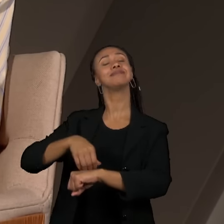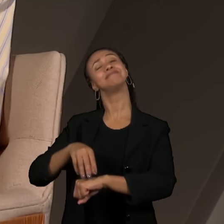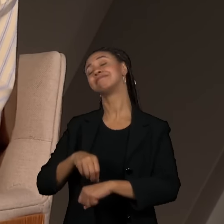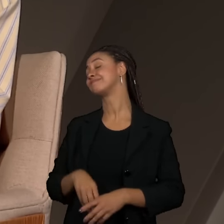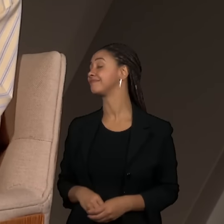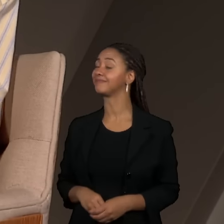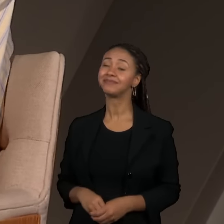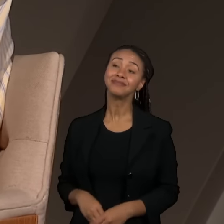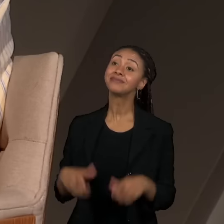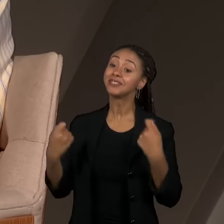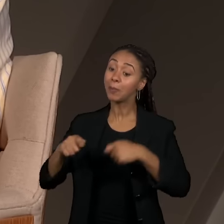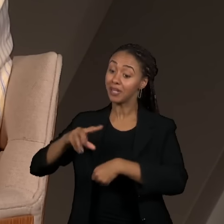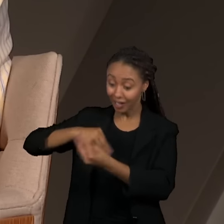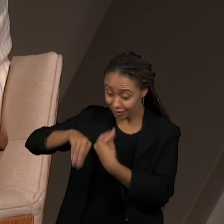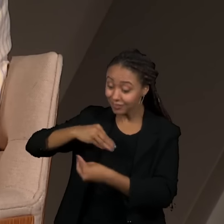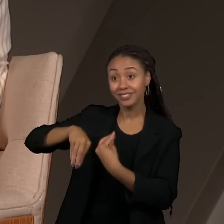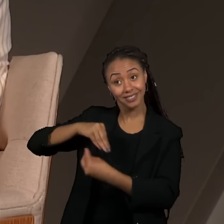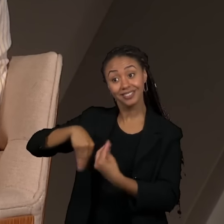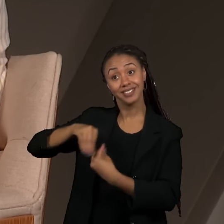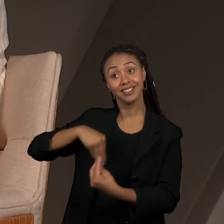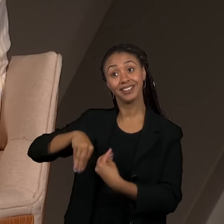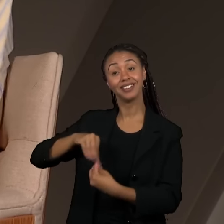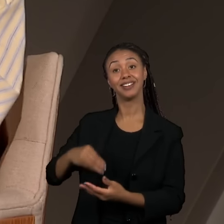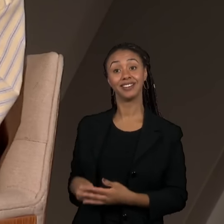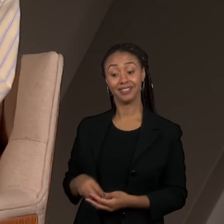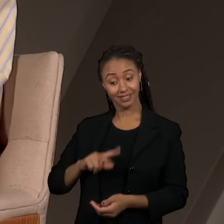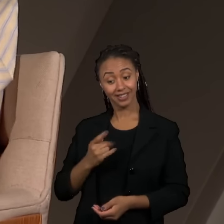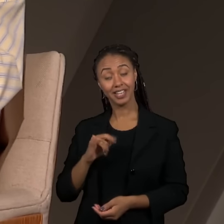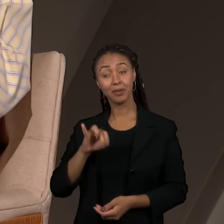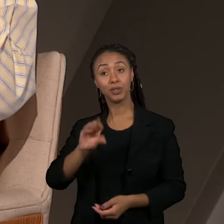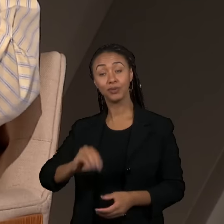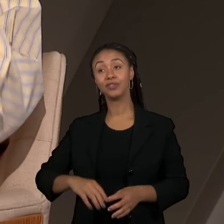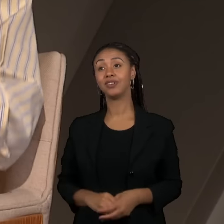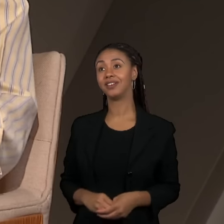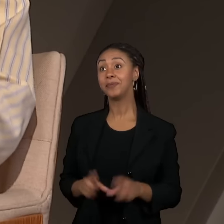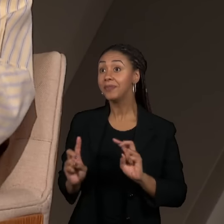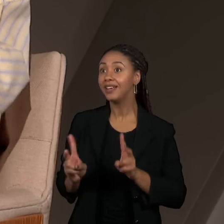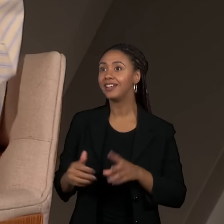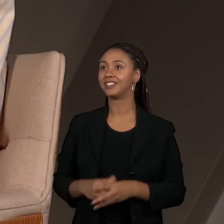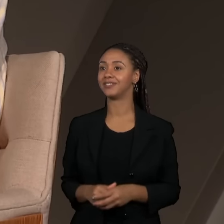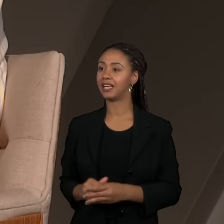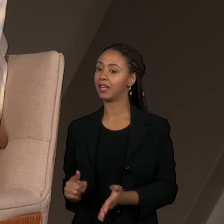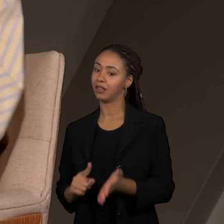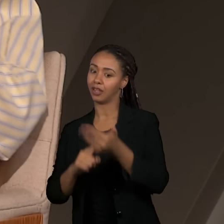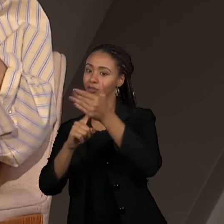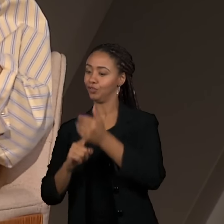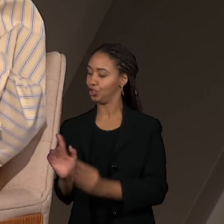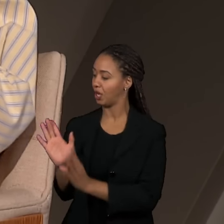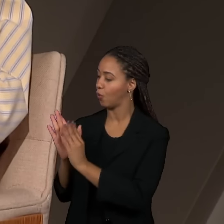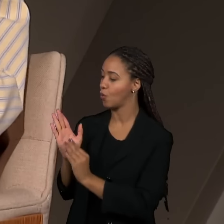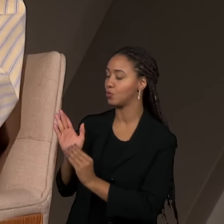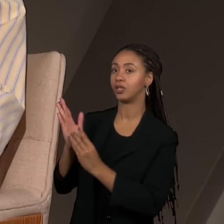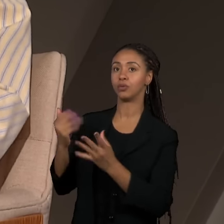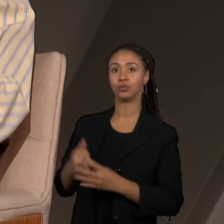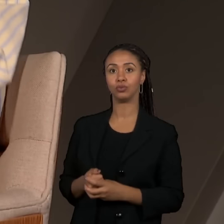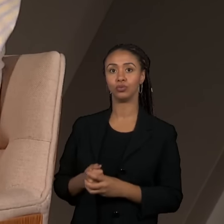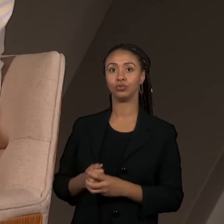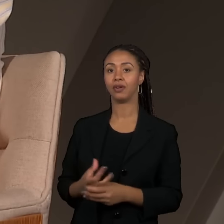misturar nós temos que misturar conteúdo nós temos que misturar tecnologia com o presencial nós temos que